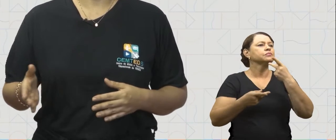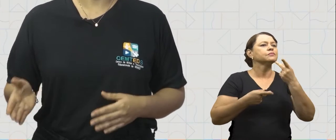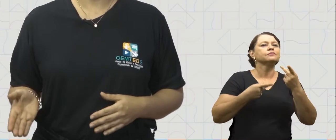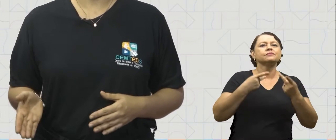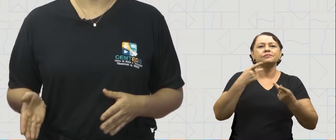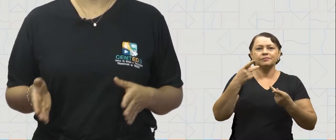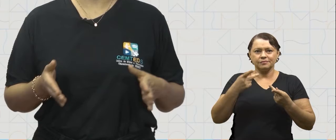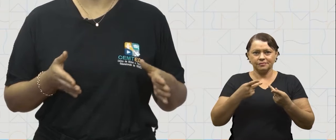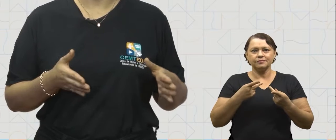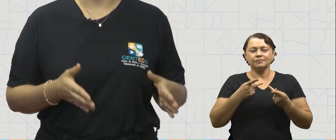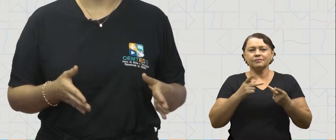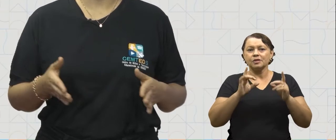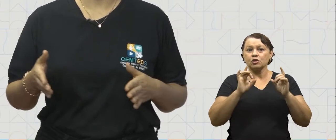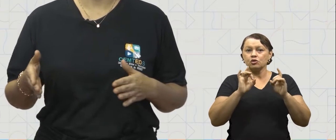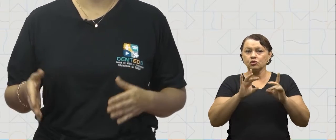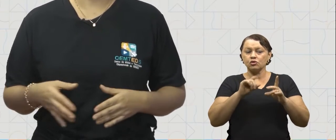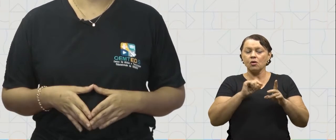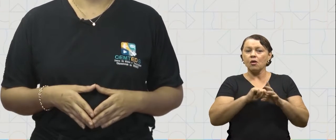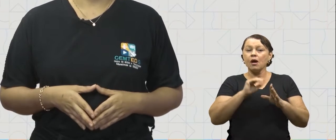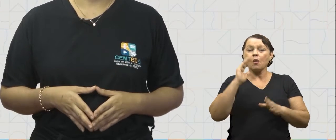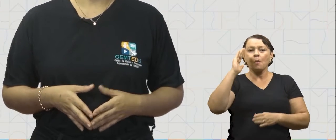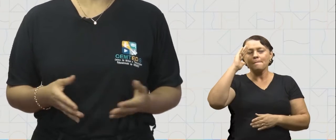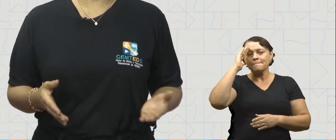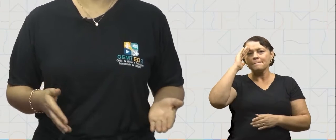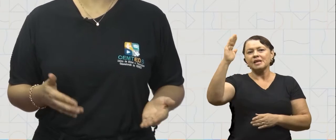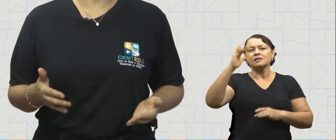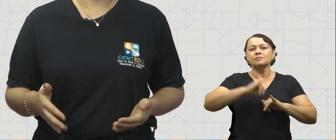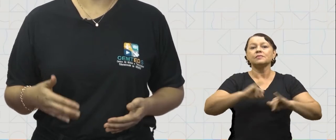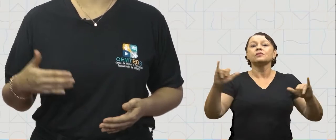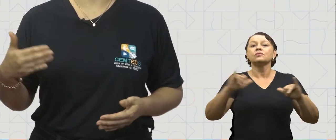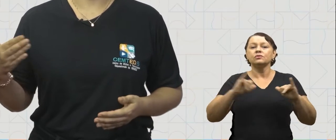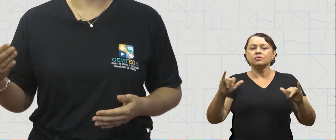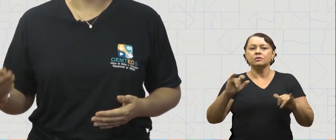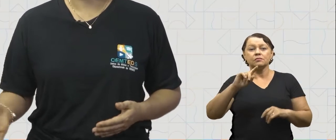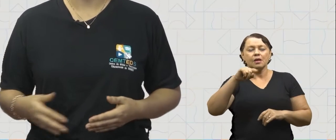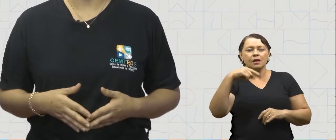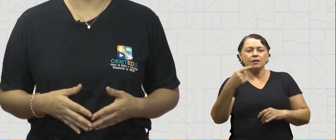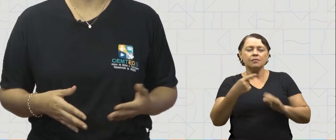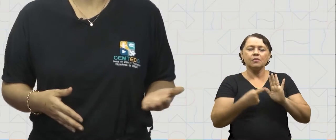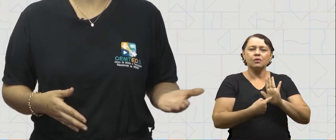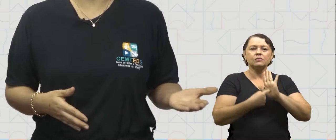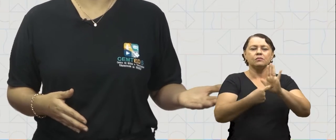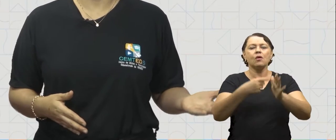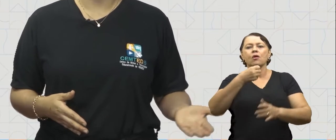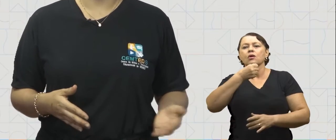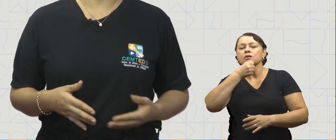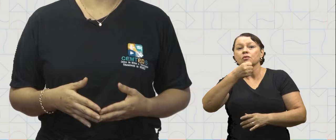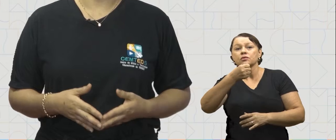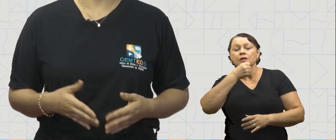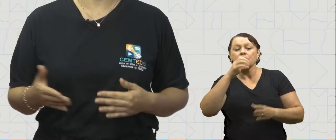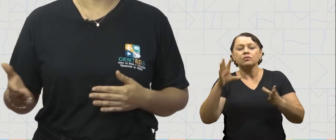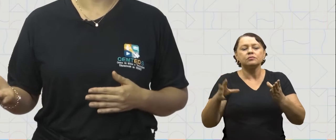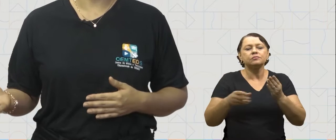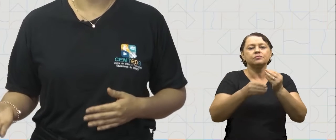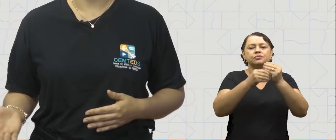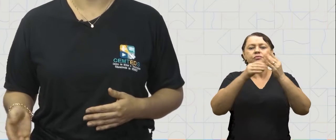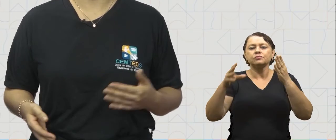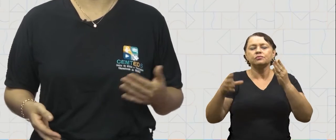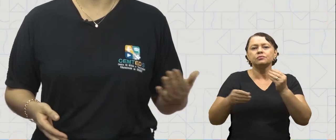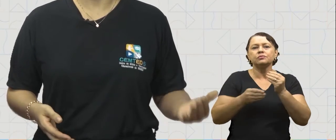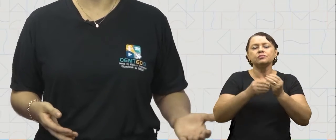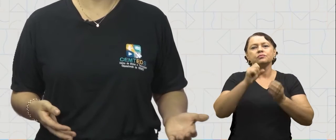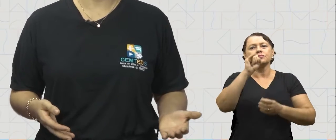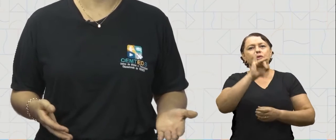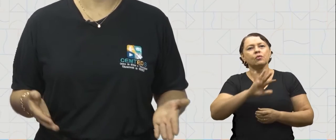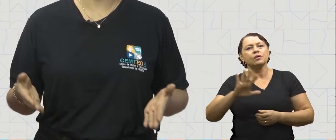notícia, limitando-se ao fato principal. Depois aparecem os repórteres, que ampliam a notícia com